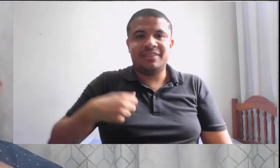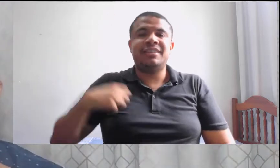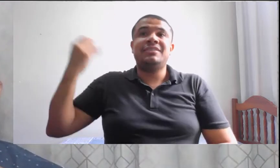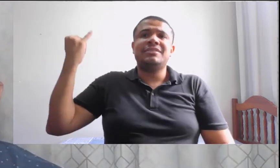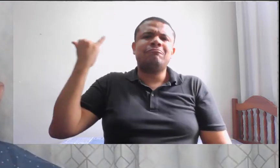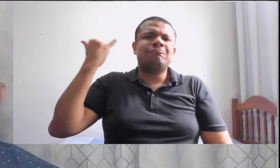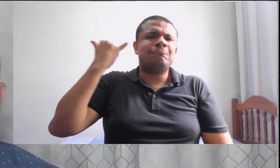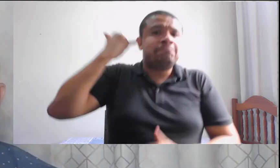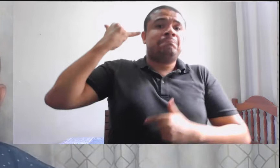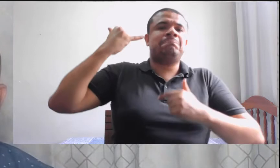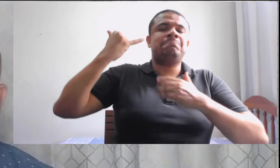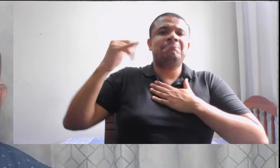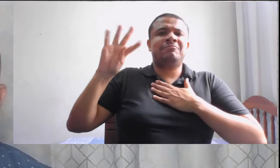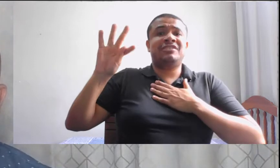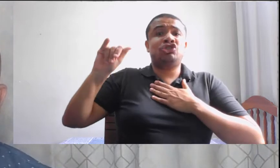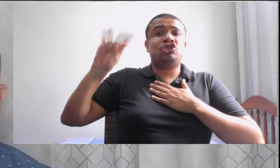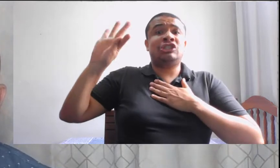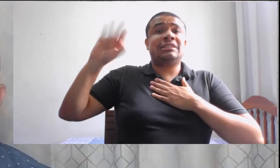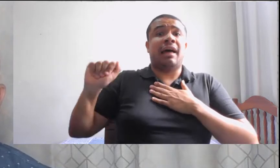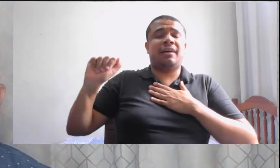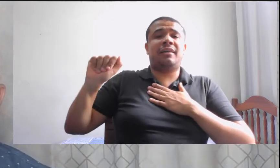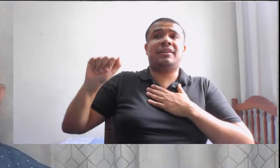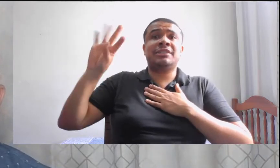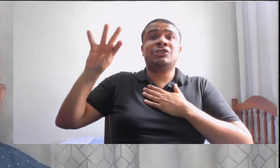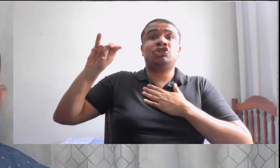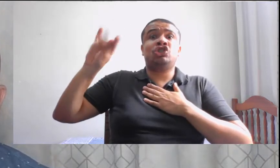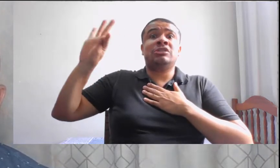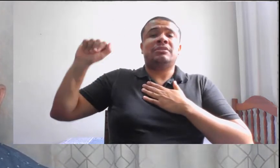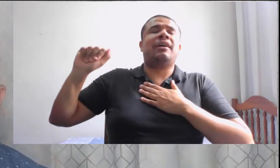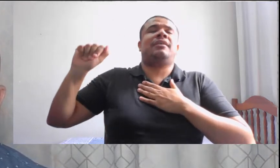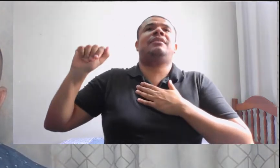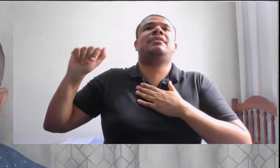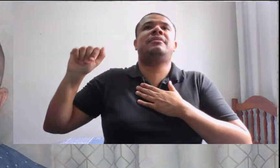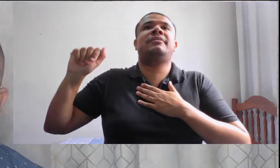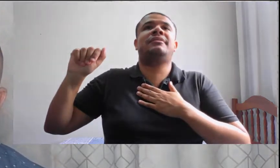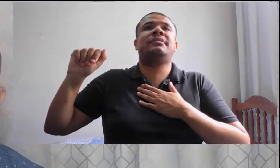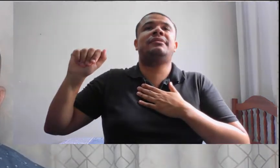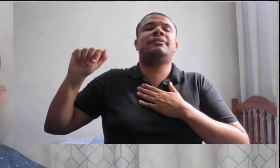Essa voz se encontrou com meu pai dizendo, Tita,